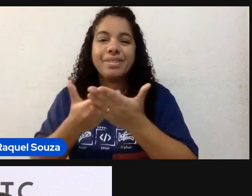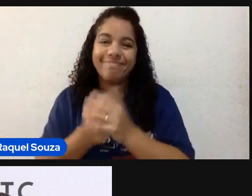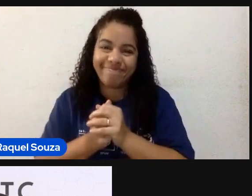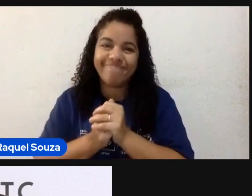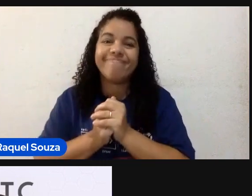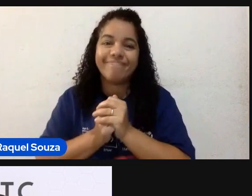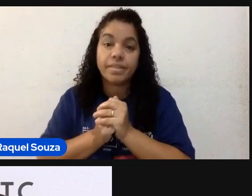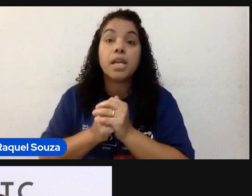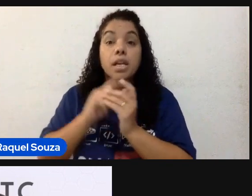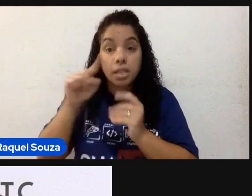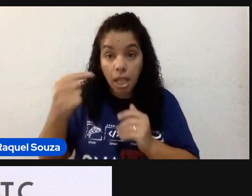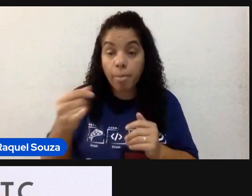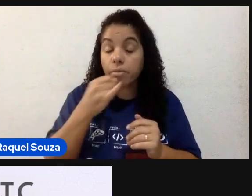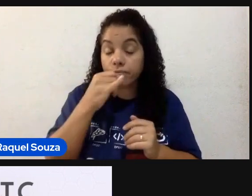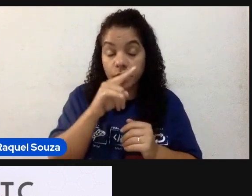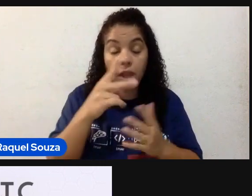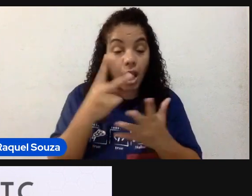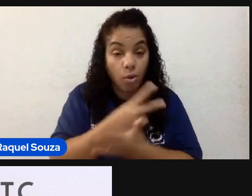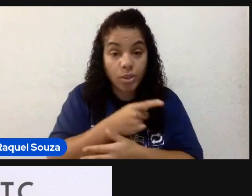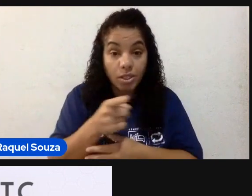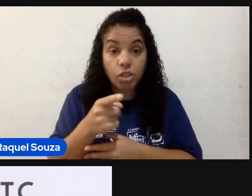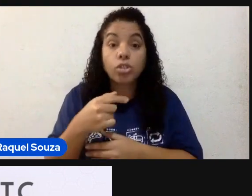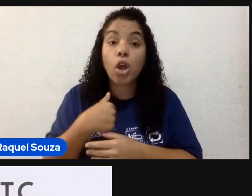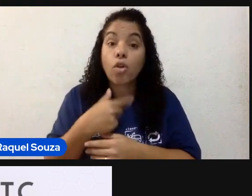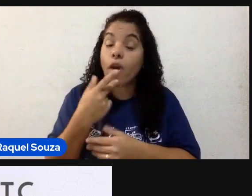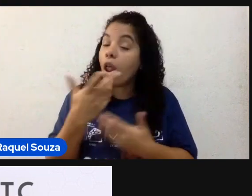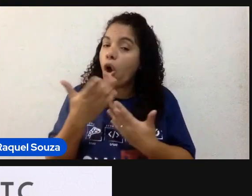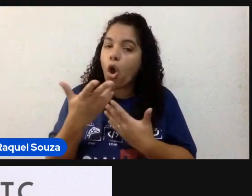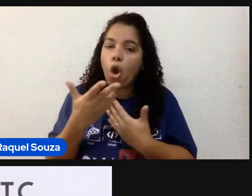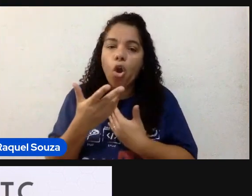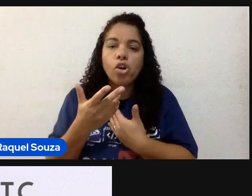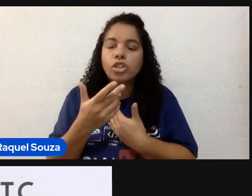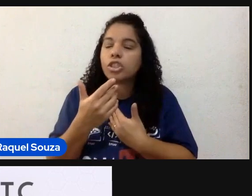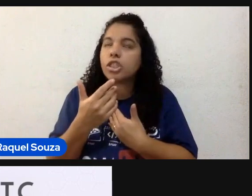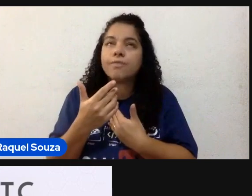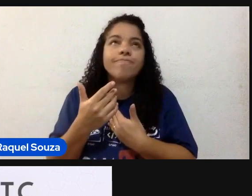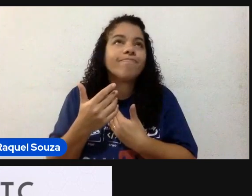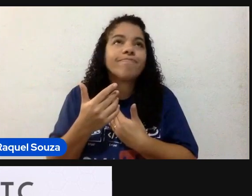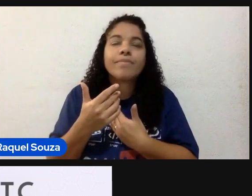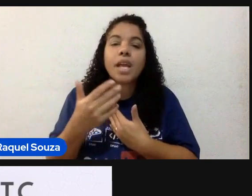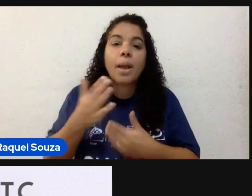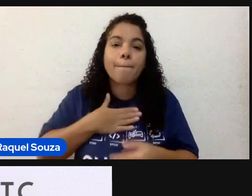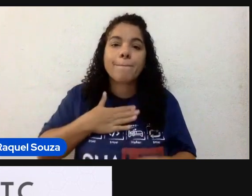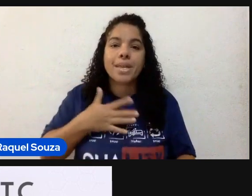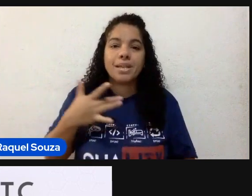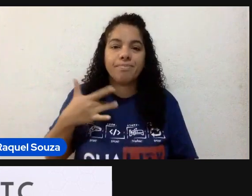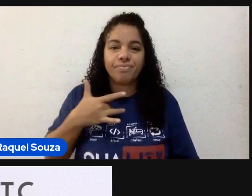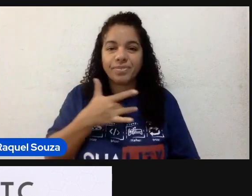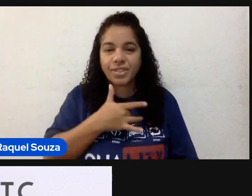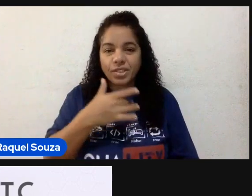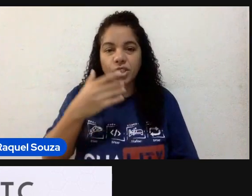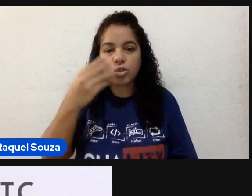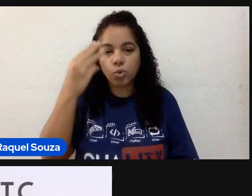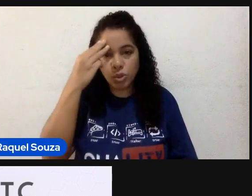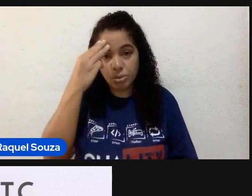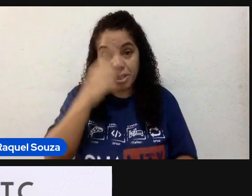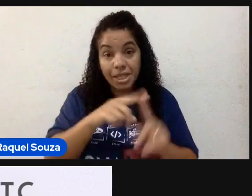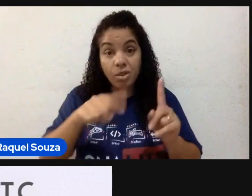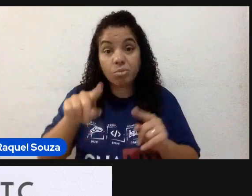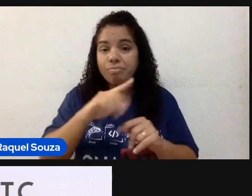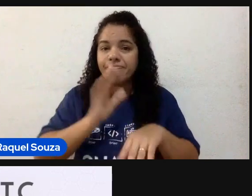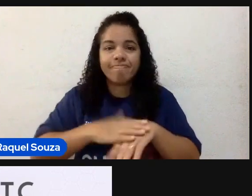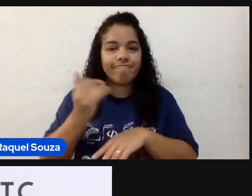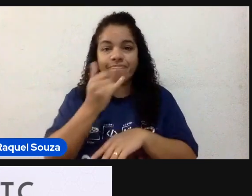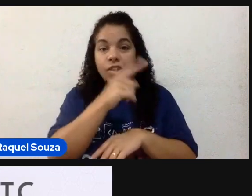infelizmente eu passei por isso, eu digo que hoje nada mais vale a minha saúde mental. Então, se vocês estão se